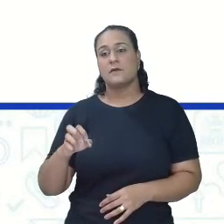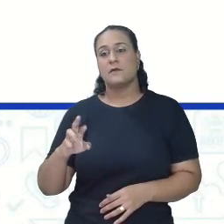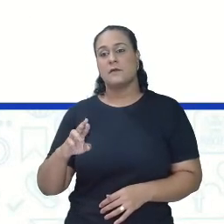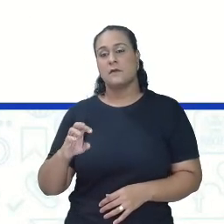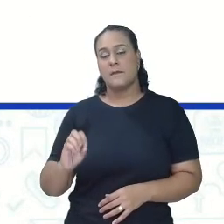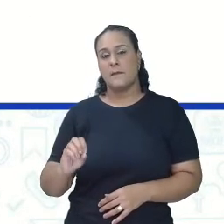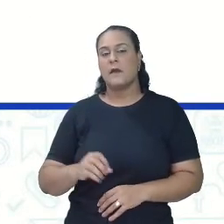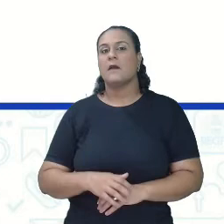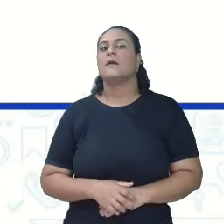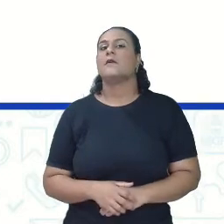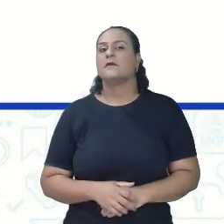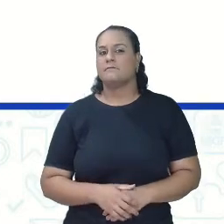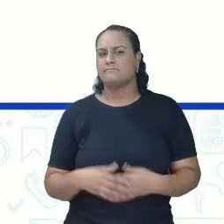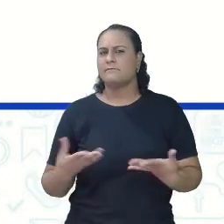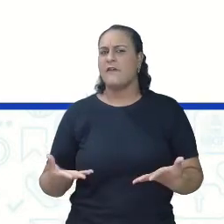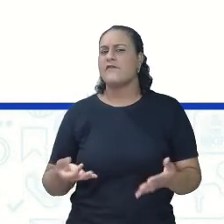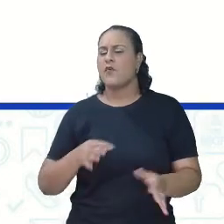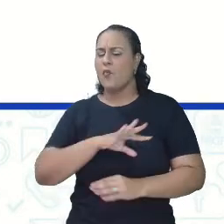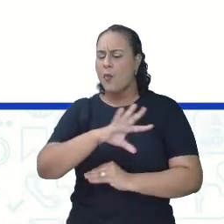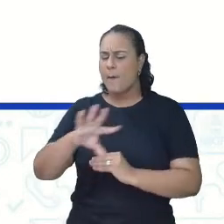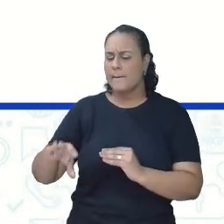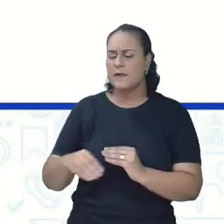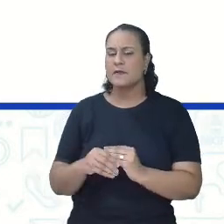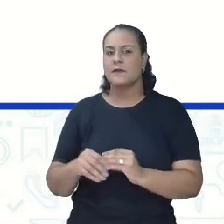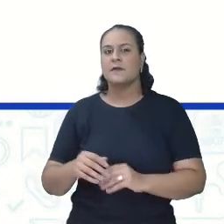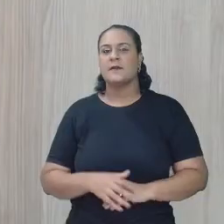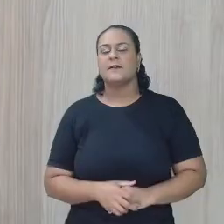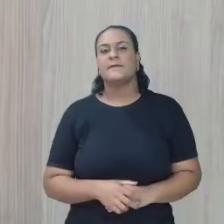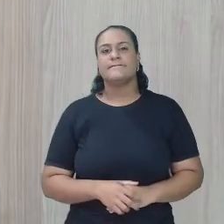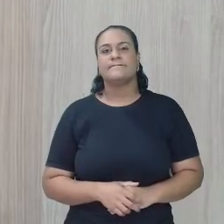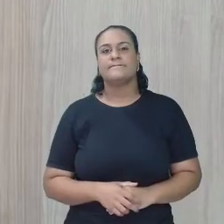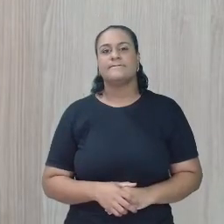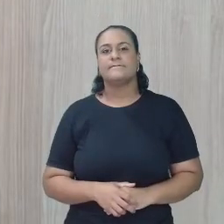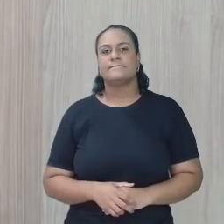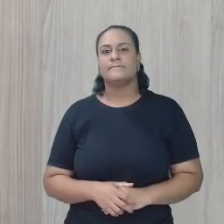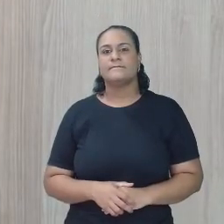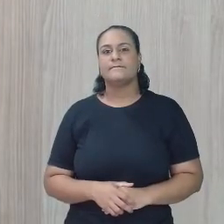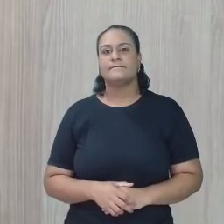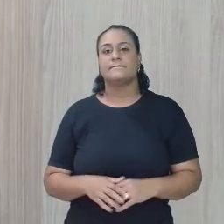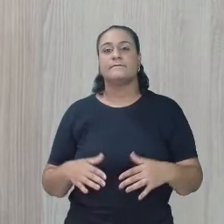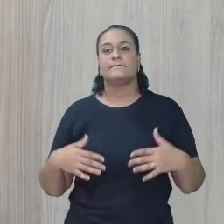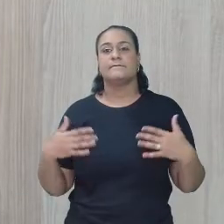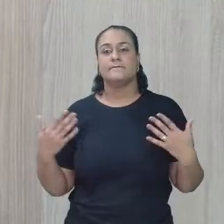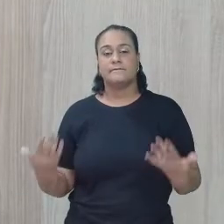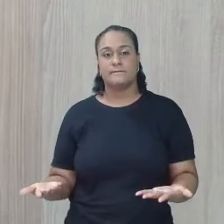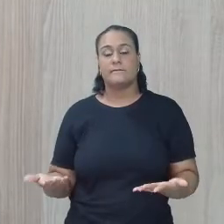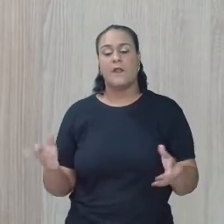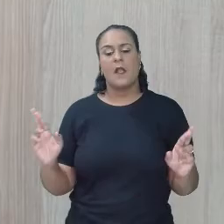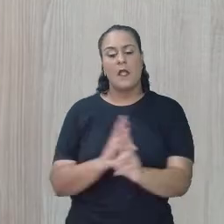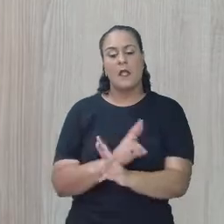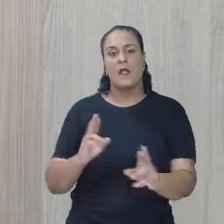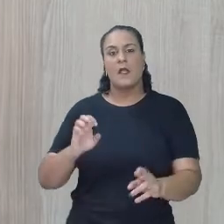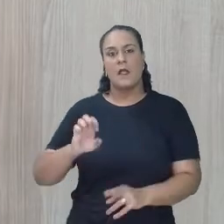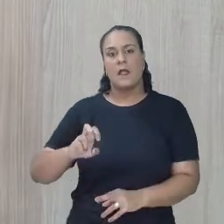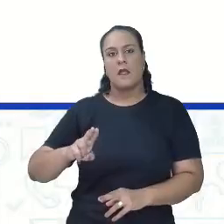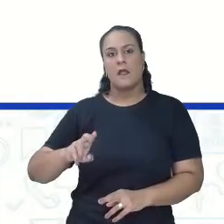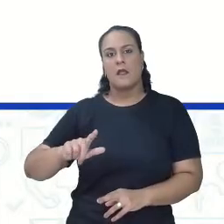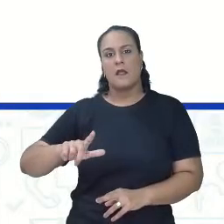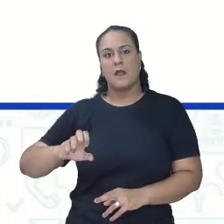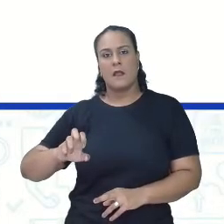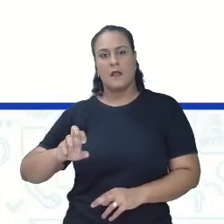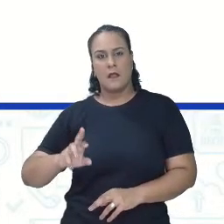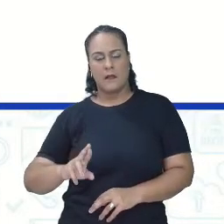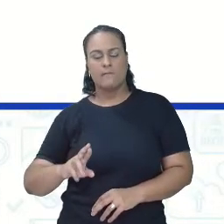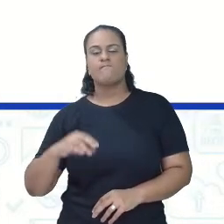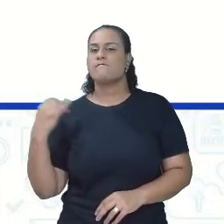comentário sobre essa percepção aqui. Pessoal, essa questão aí da relação de Euler, ela é bastante importante